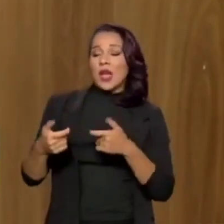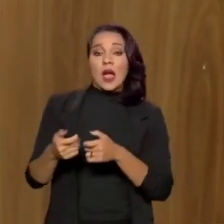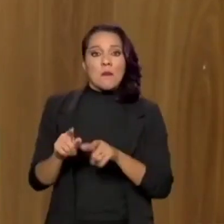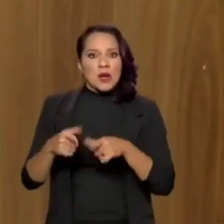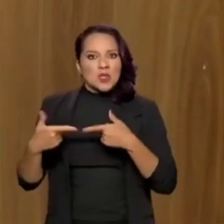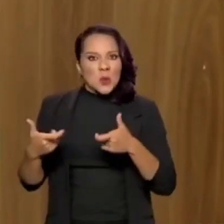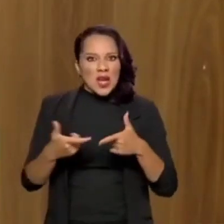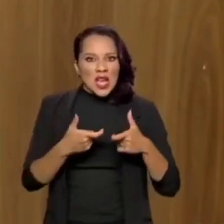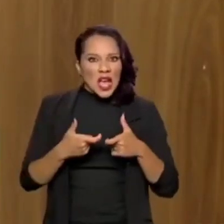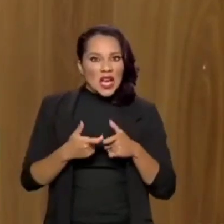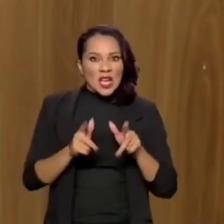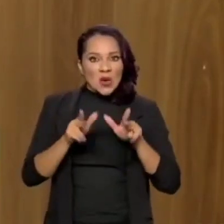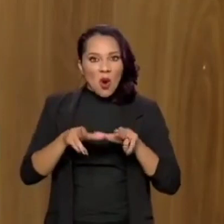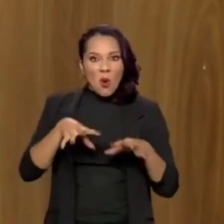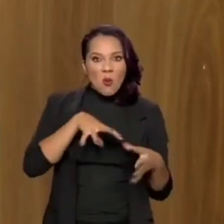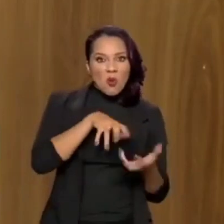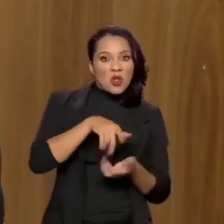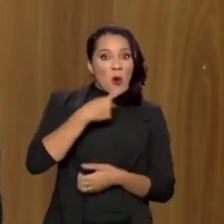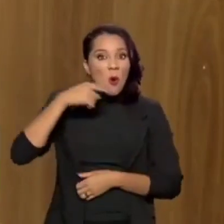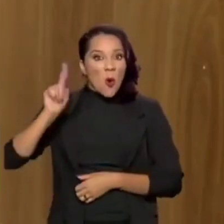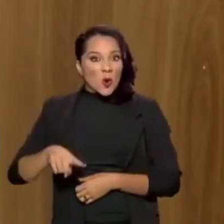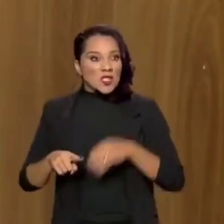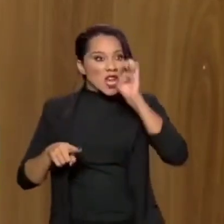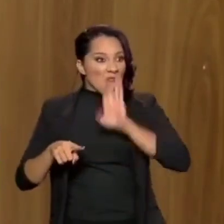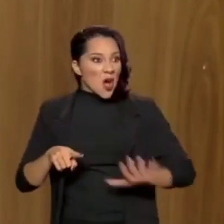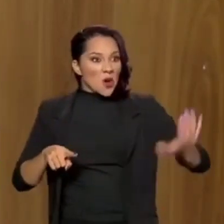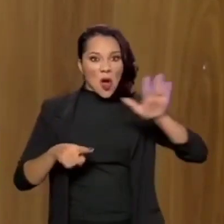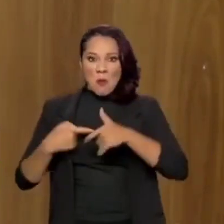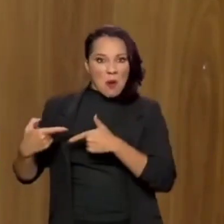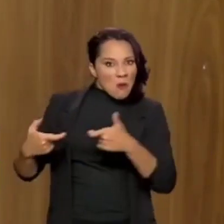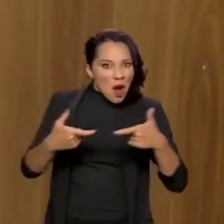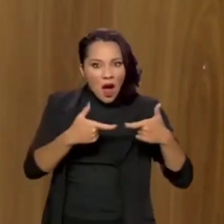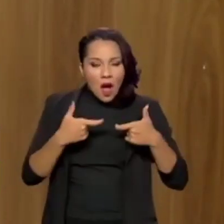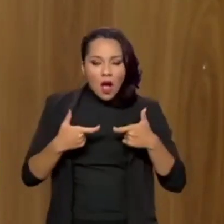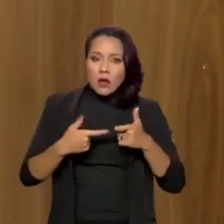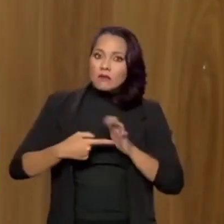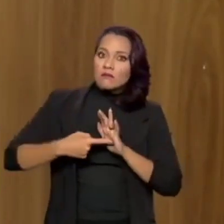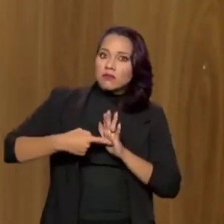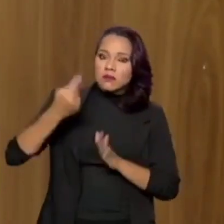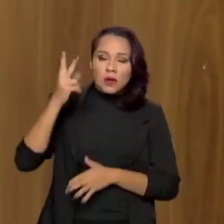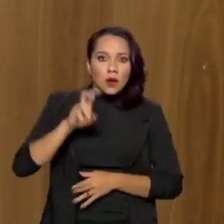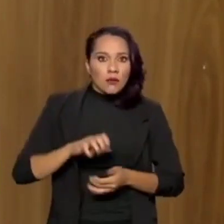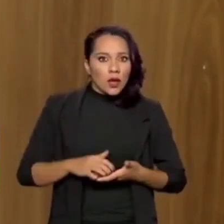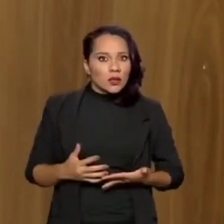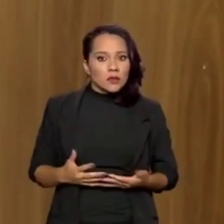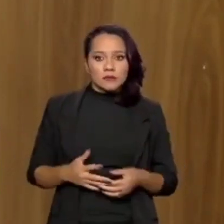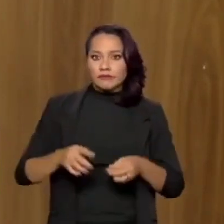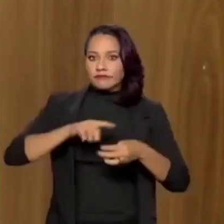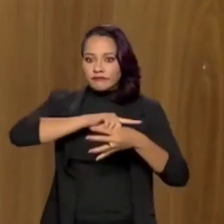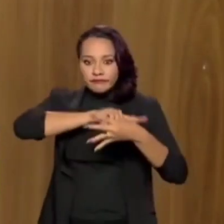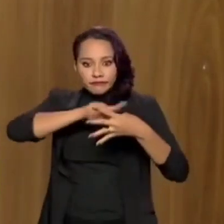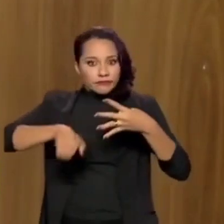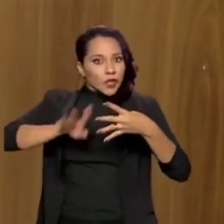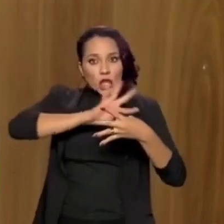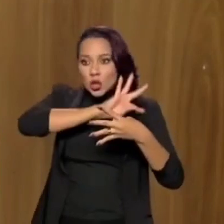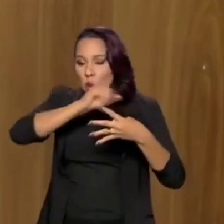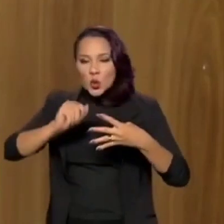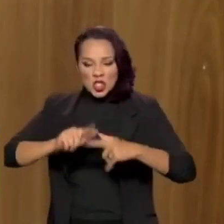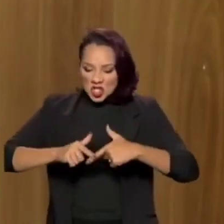uma guerra de dimensão global, a Rússia, a Europa, todo mundo envolvido, é a primeira vez. Pois bem, nós enfrentamos tudo